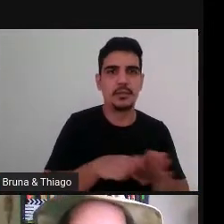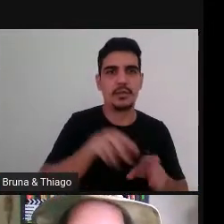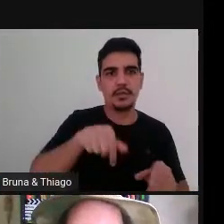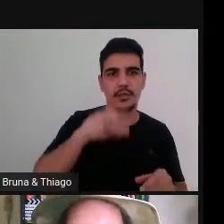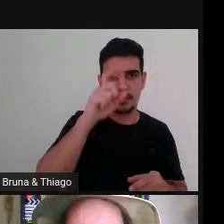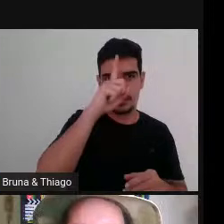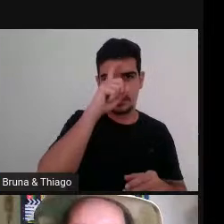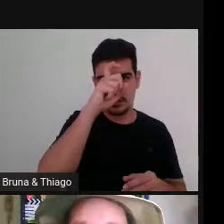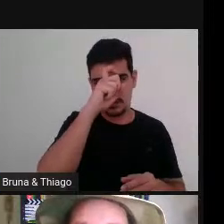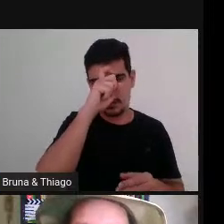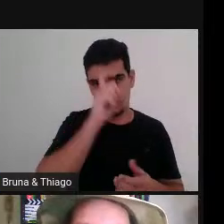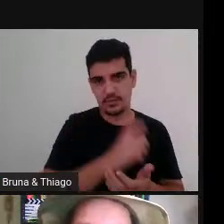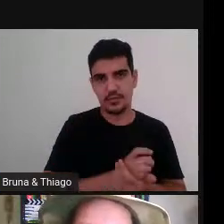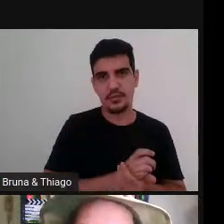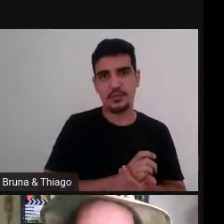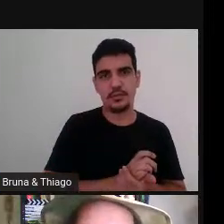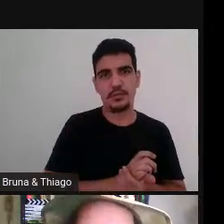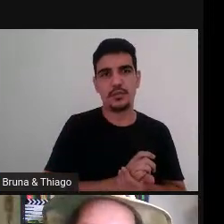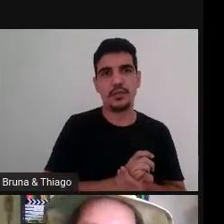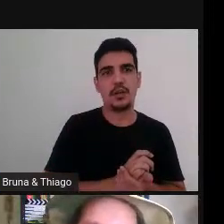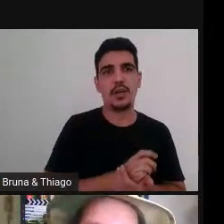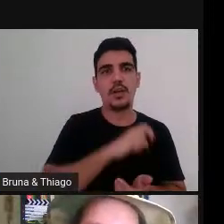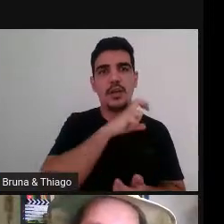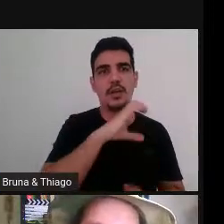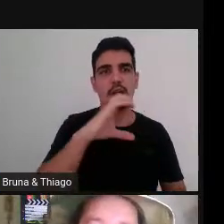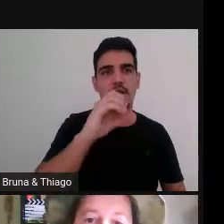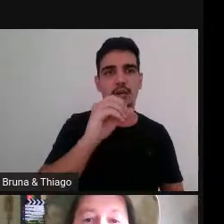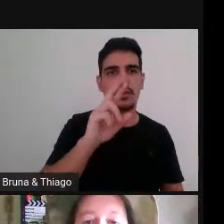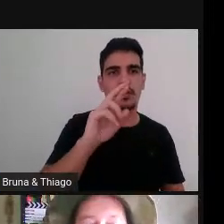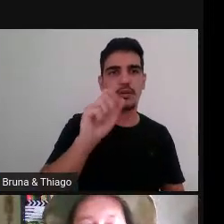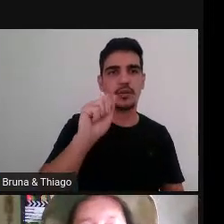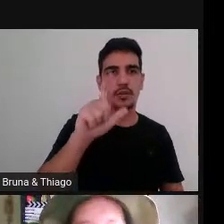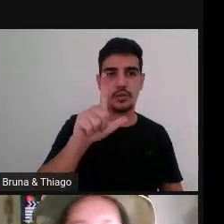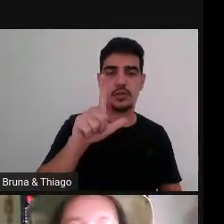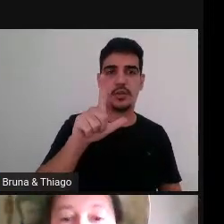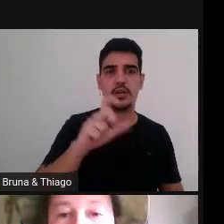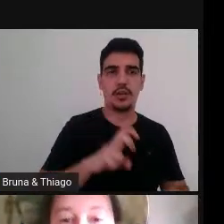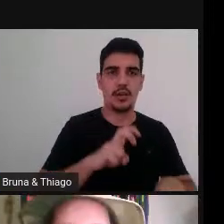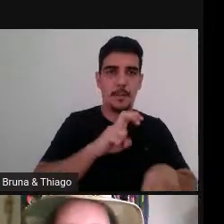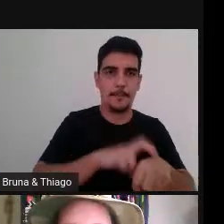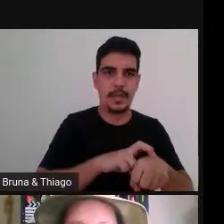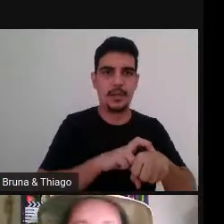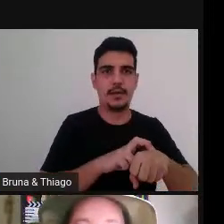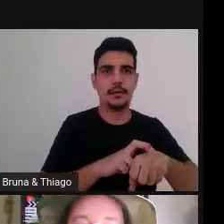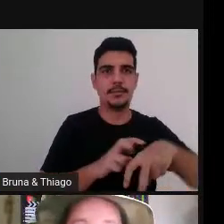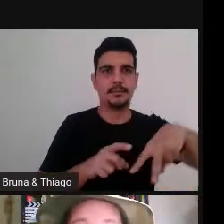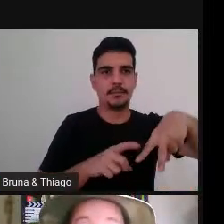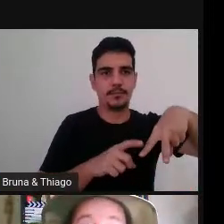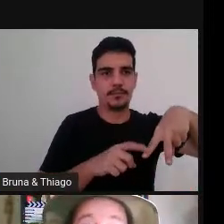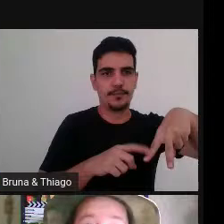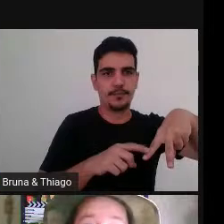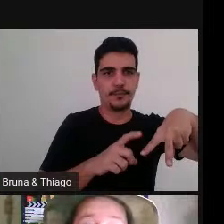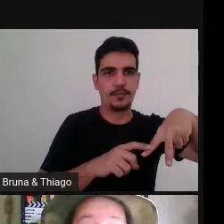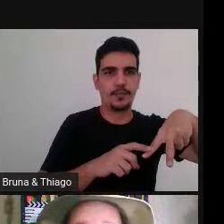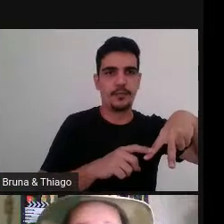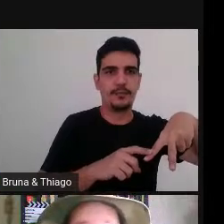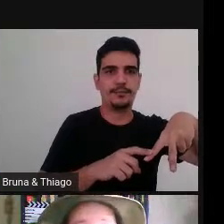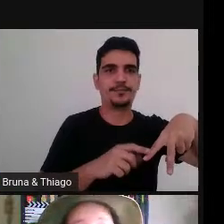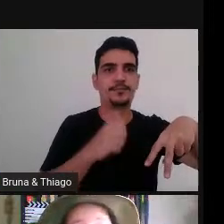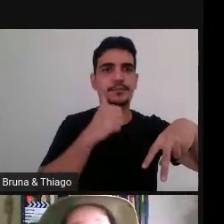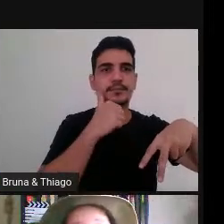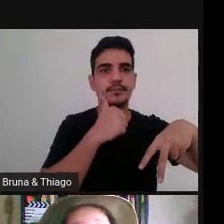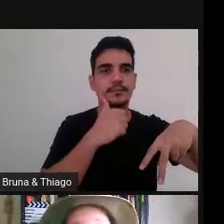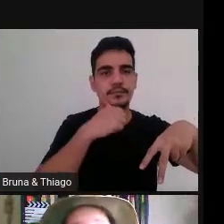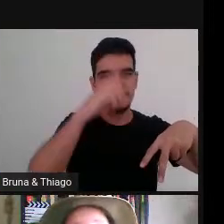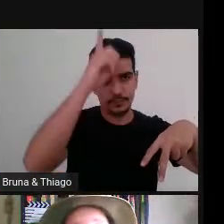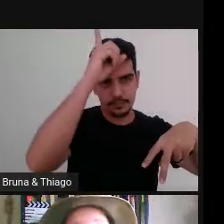Né, nós temos aqui uma cobra coral, ela picou o pé dessa senhora, e aí ela chegou no hospital desmaiada, ela